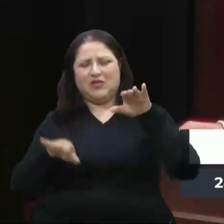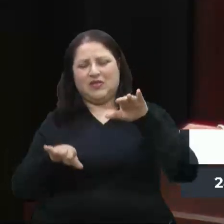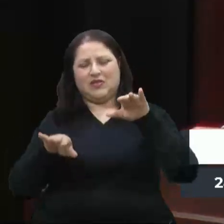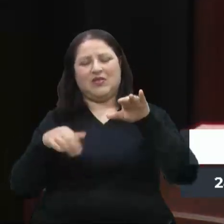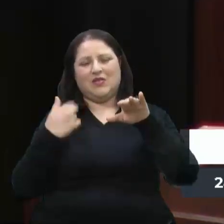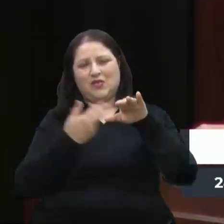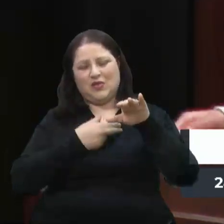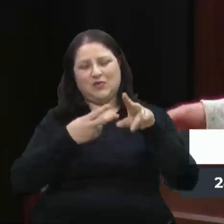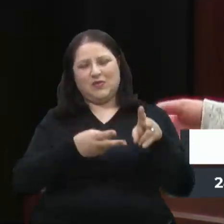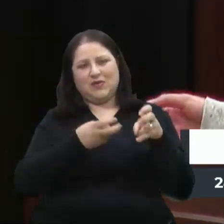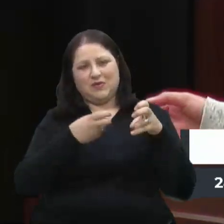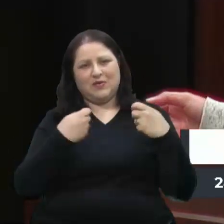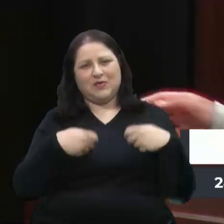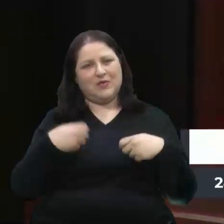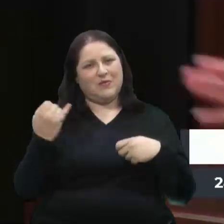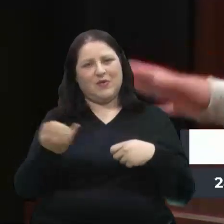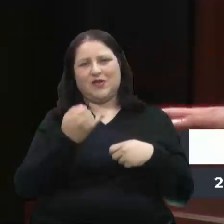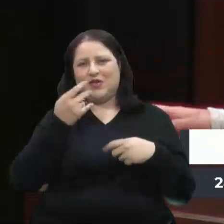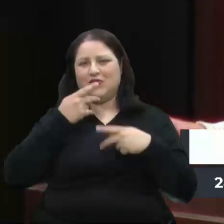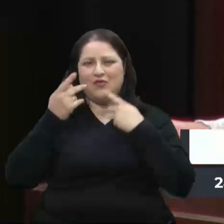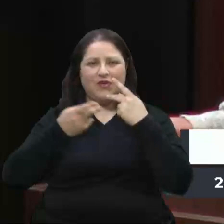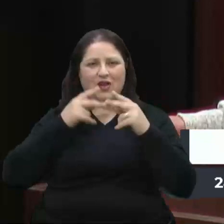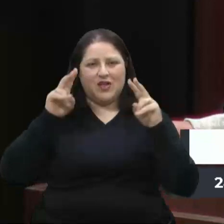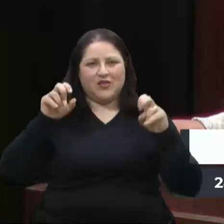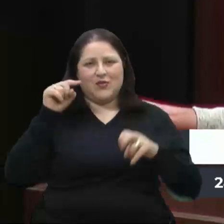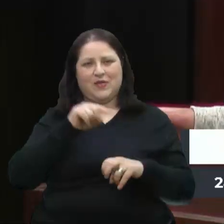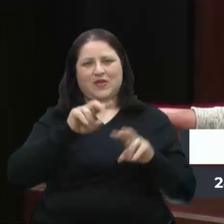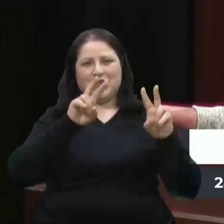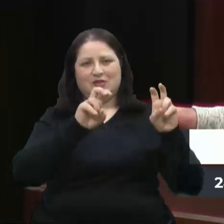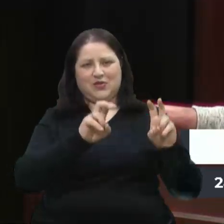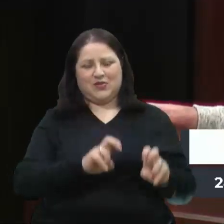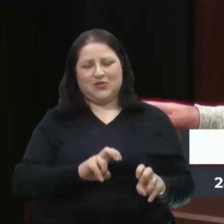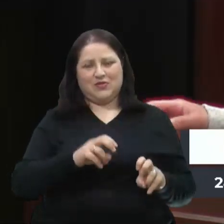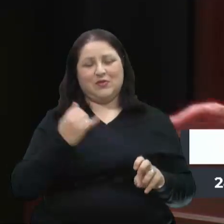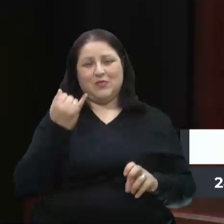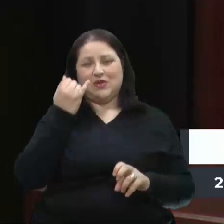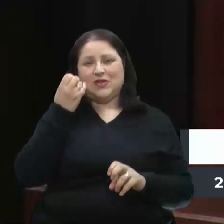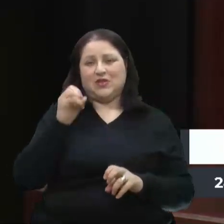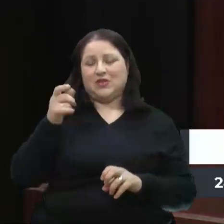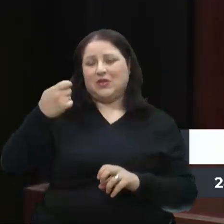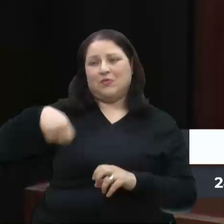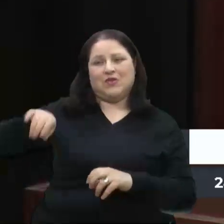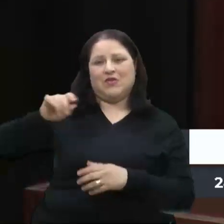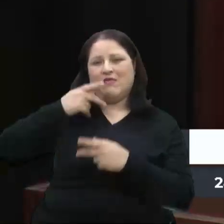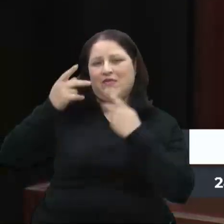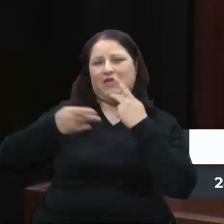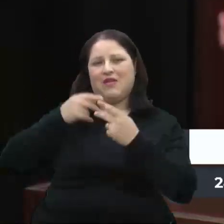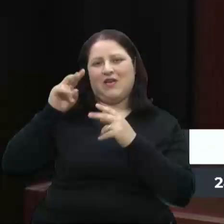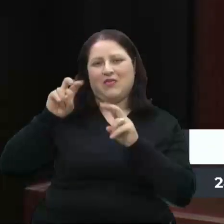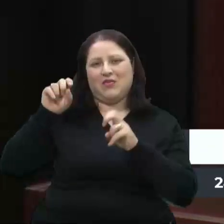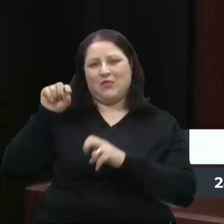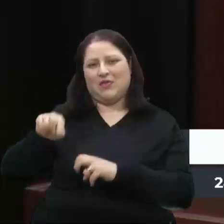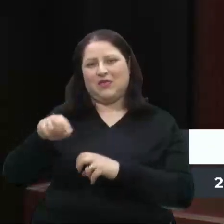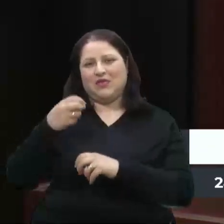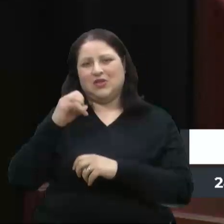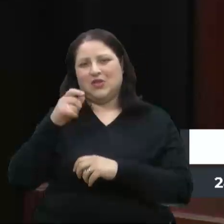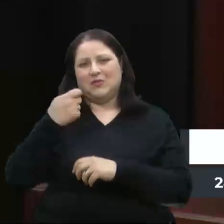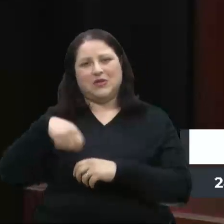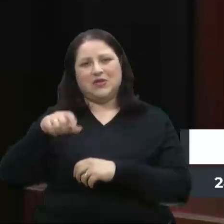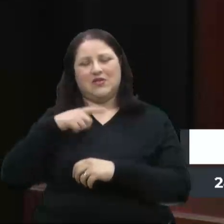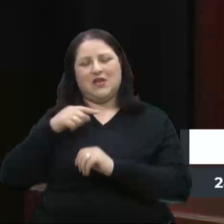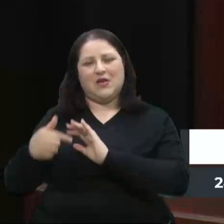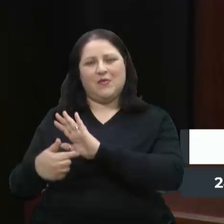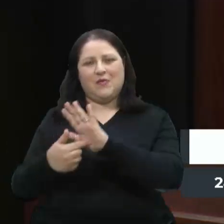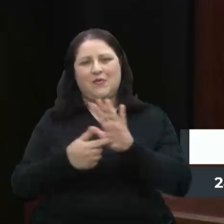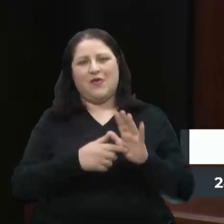tema. Seria muito importante se a gente não precisasse ter isso. Se a gente não precisasse ter uma